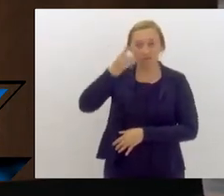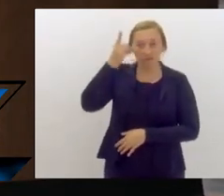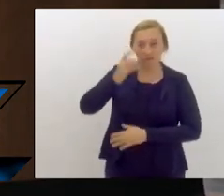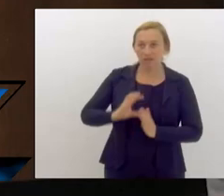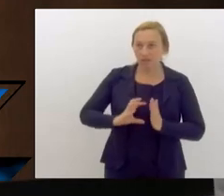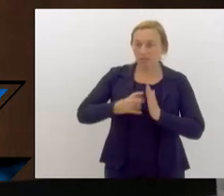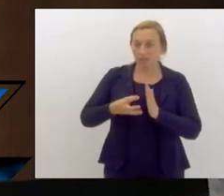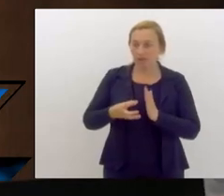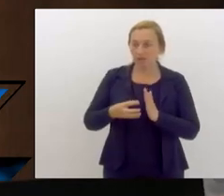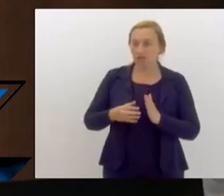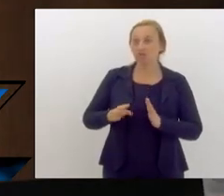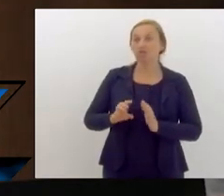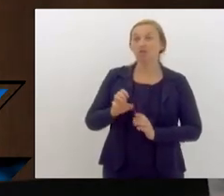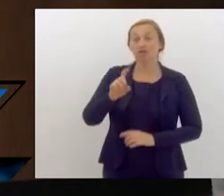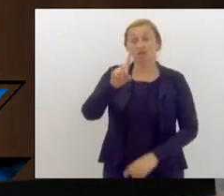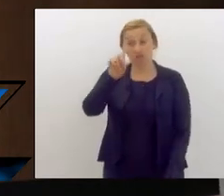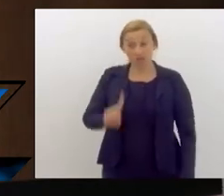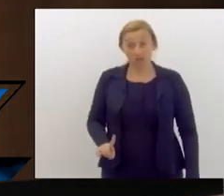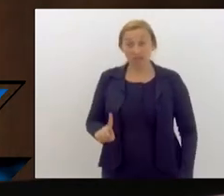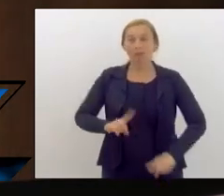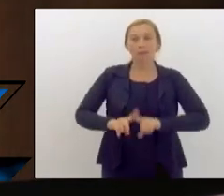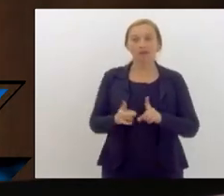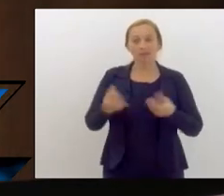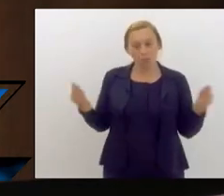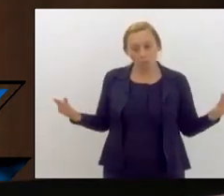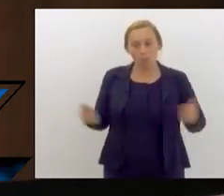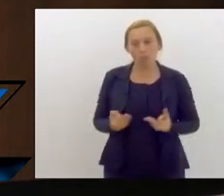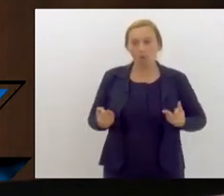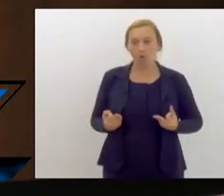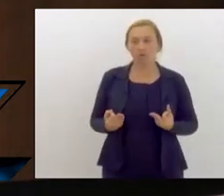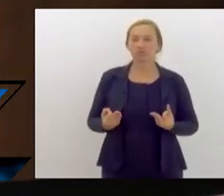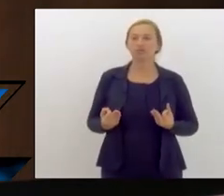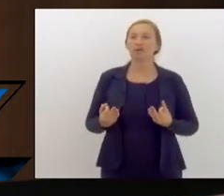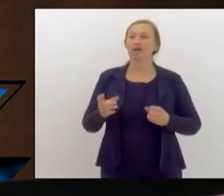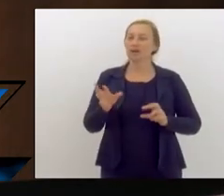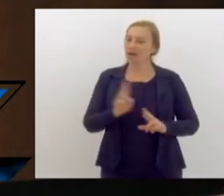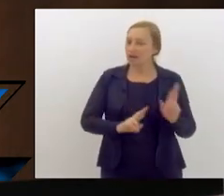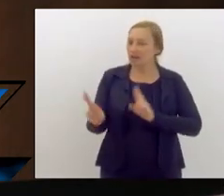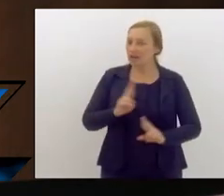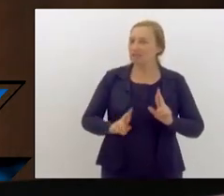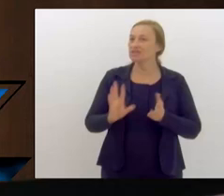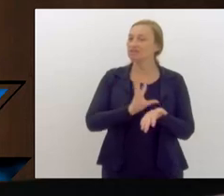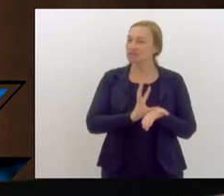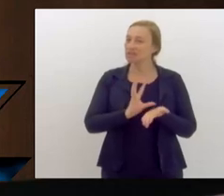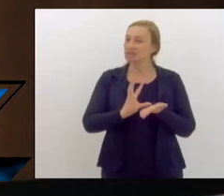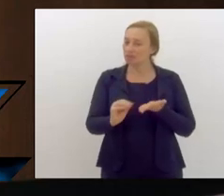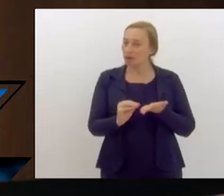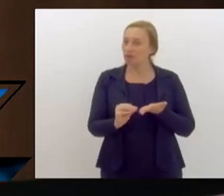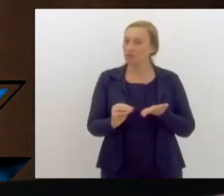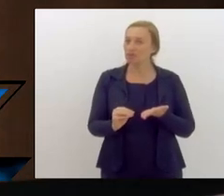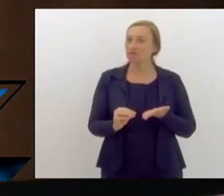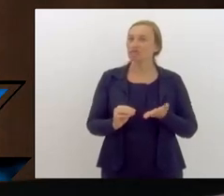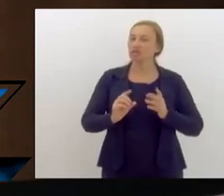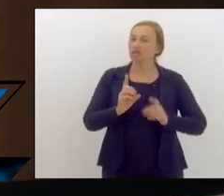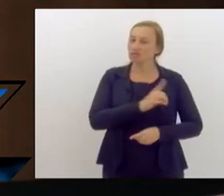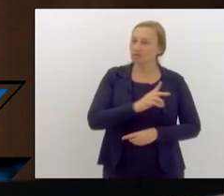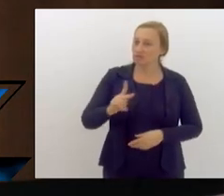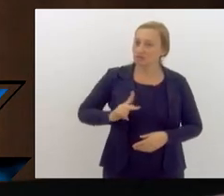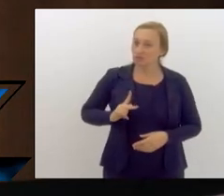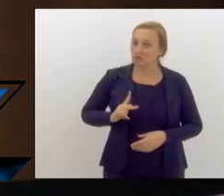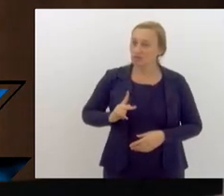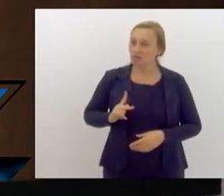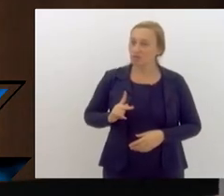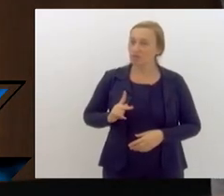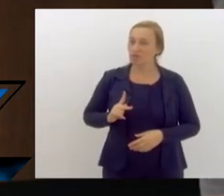partido de centro de direita mas tem uma ótima relação sempre tive nessas pautas e com a Defensoria Pública